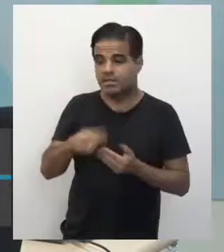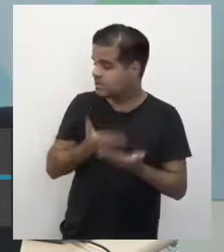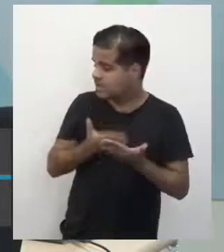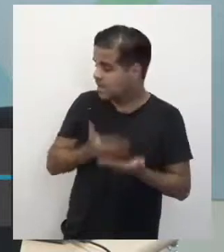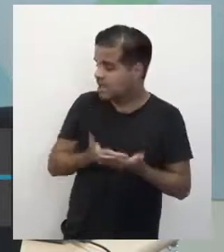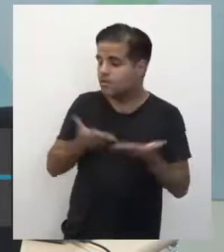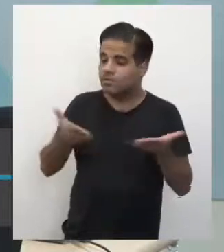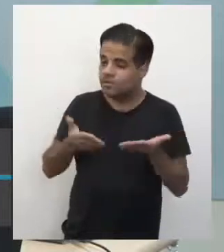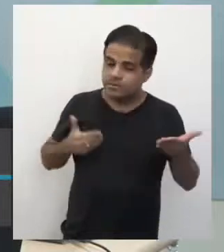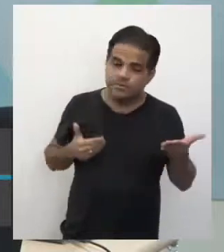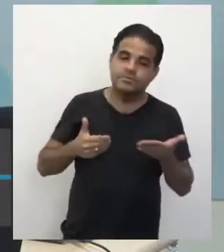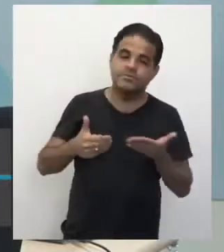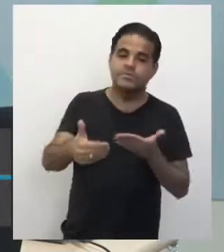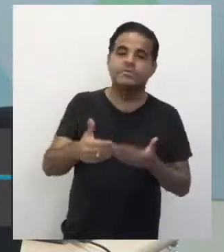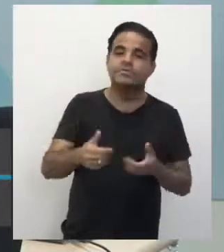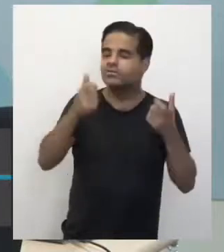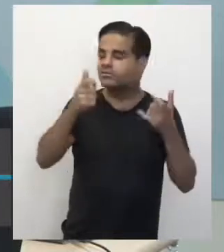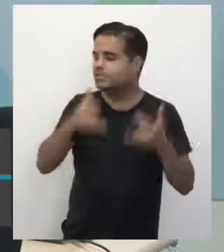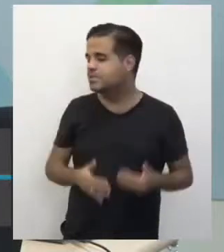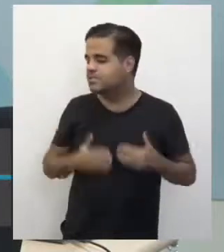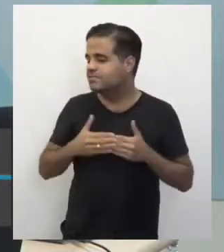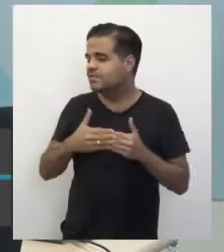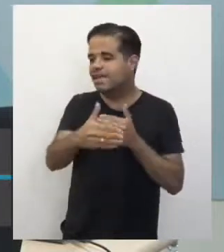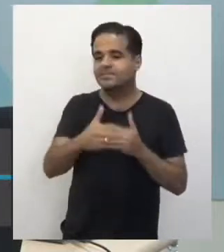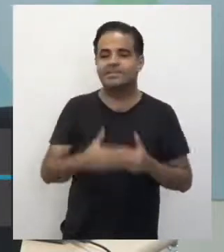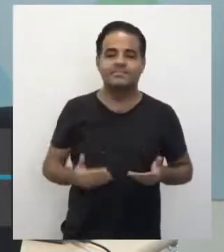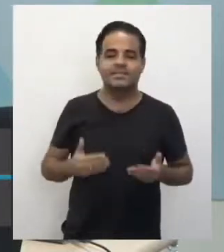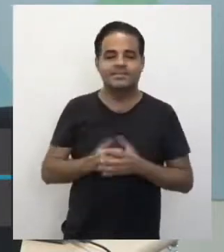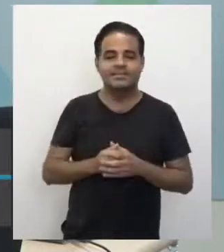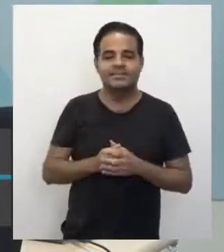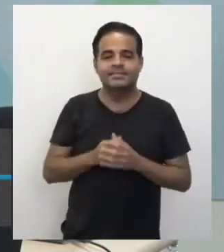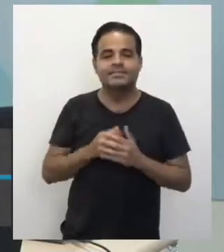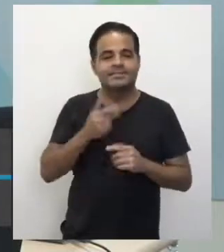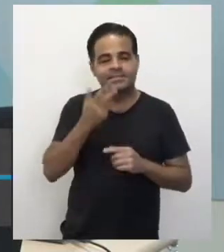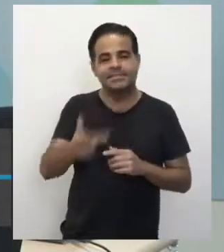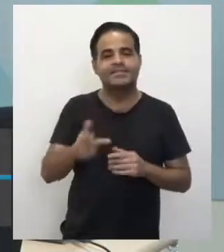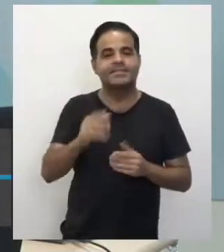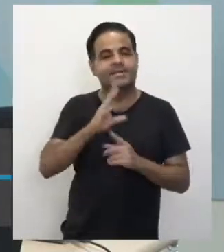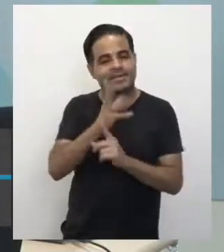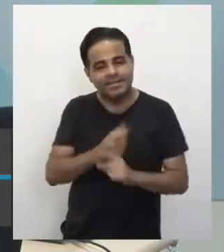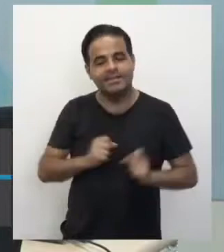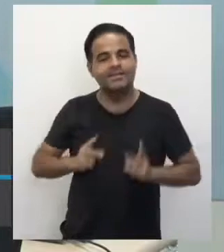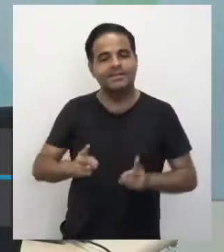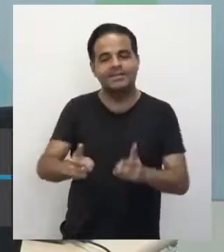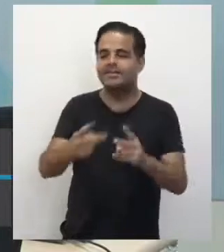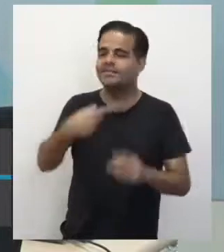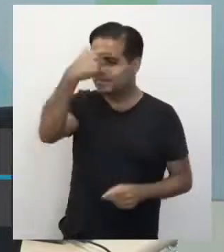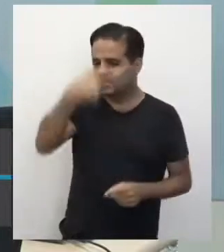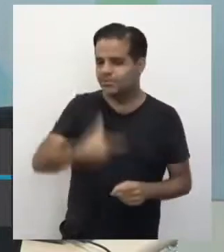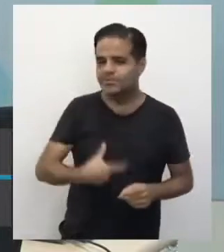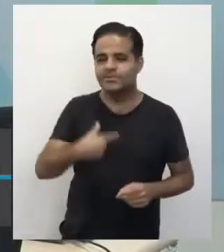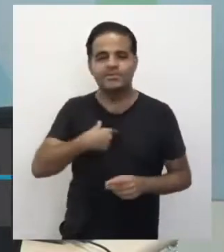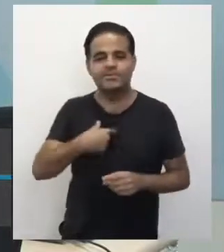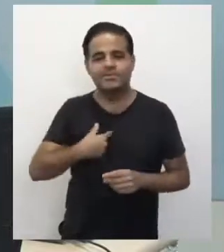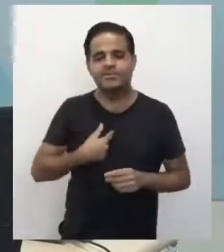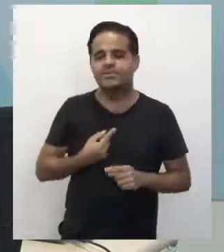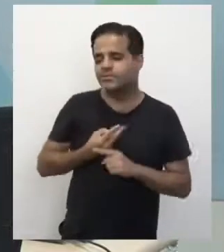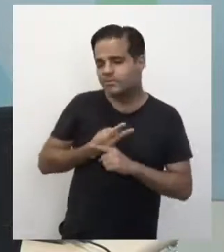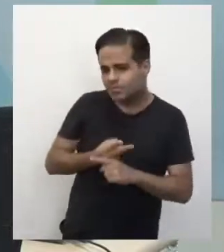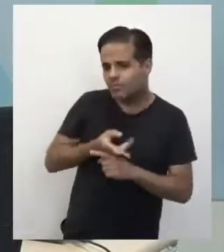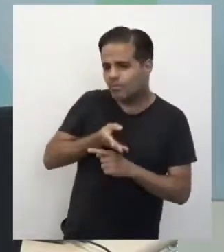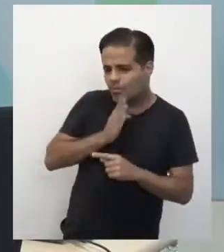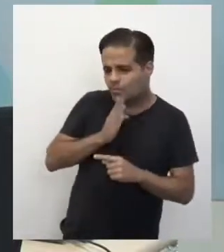que hoje será sobre subjetividade, a arte da permanência do eu. Vamos conhecer melhor